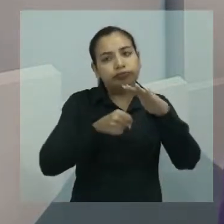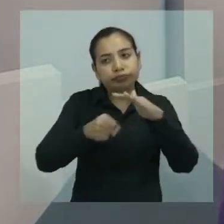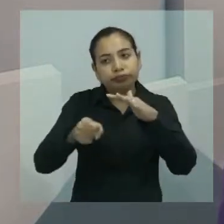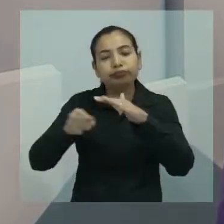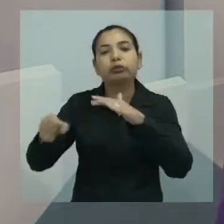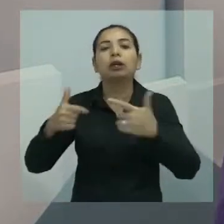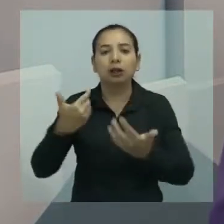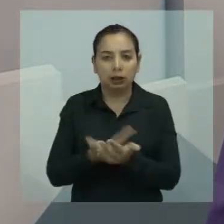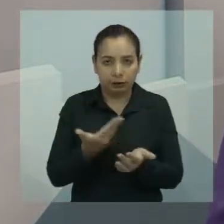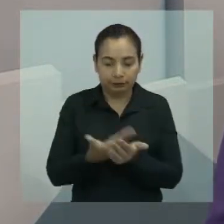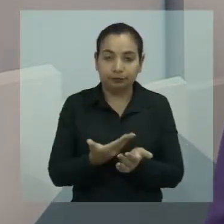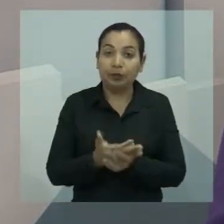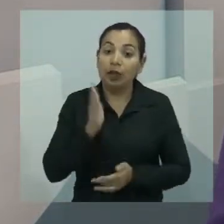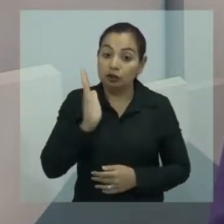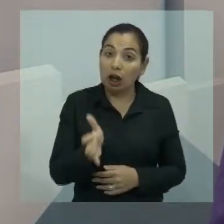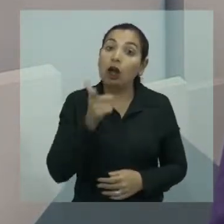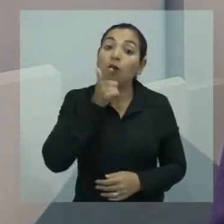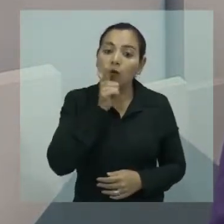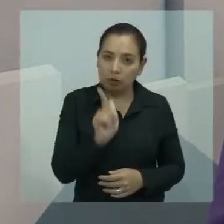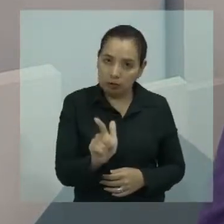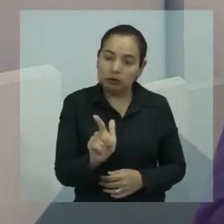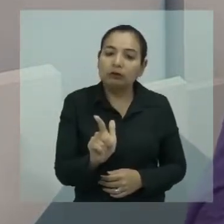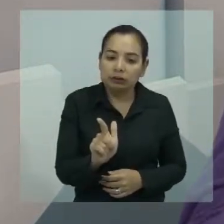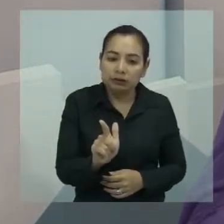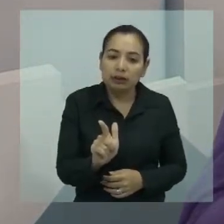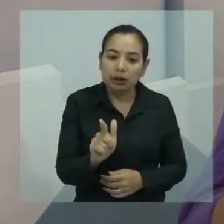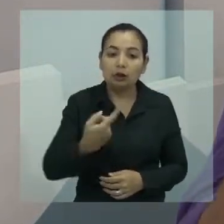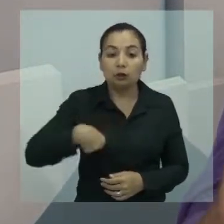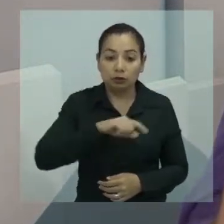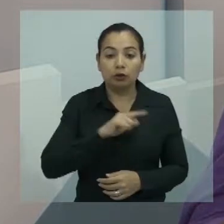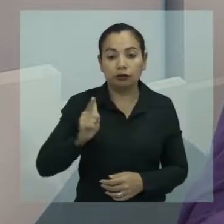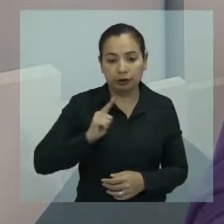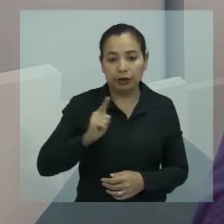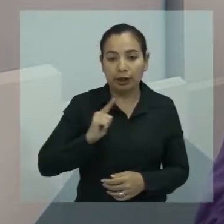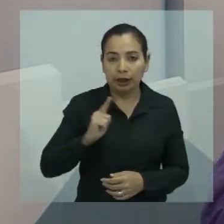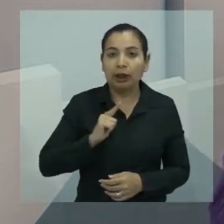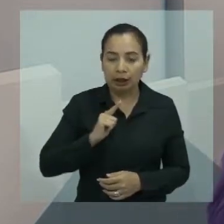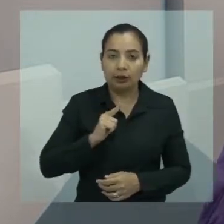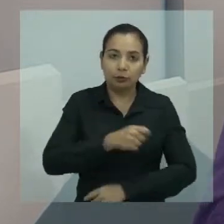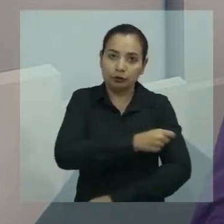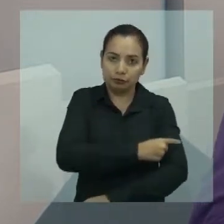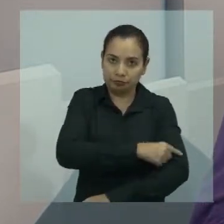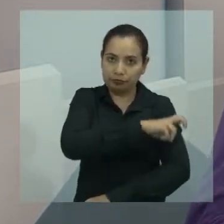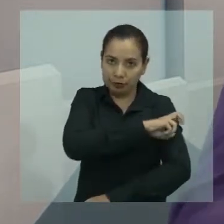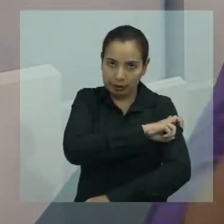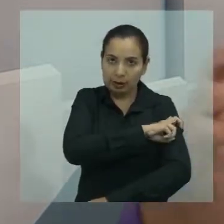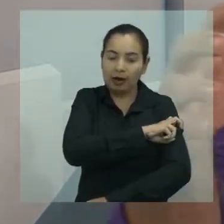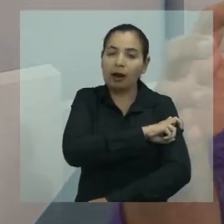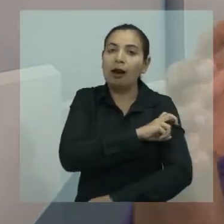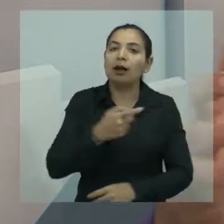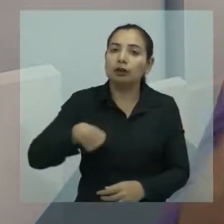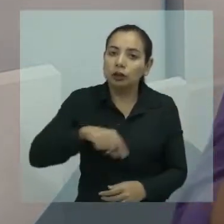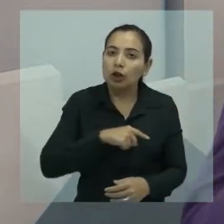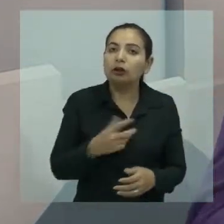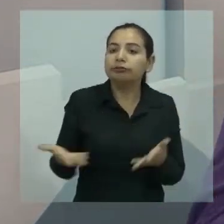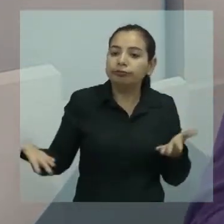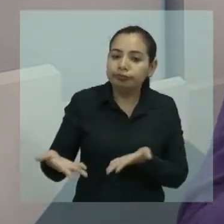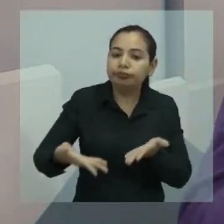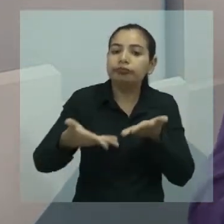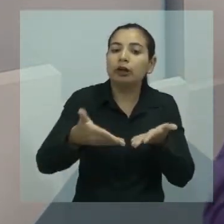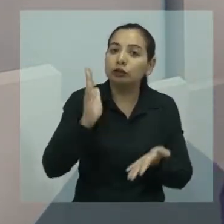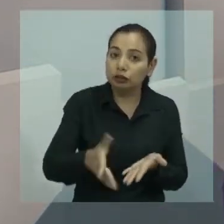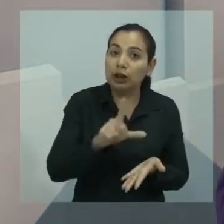100% das crianças. Isso é uma situação que precisa garantir prioritariamente. Quando a gente conseguiu isso, né, fortemente agora recente, os